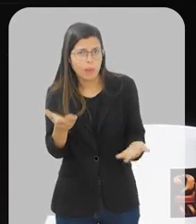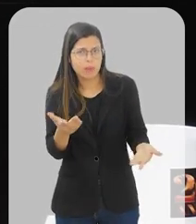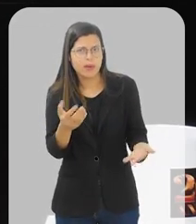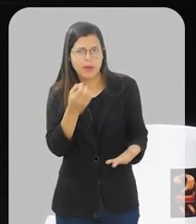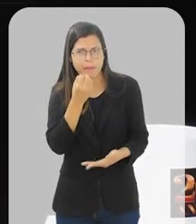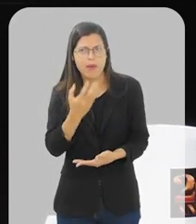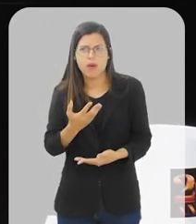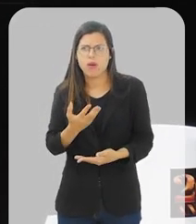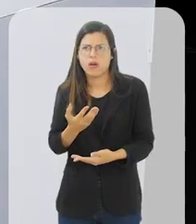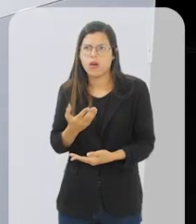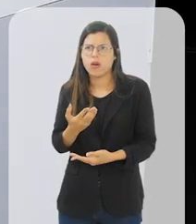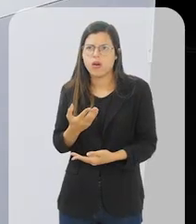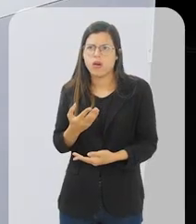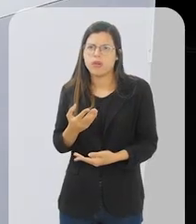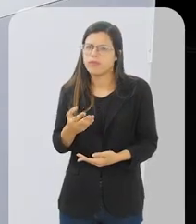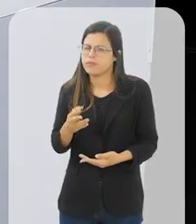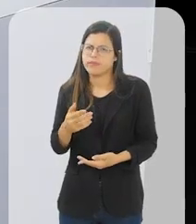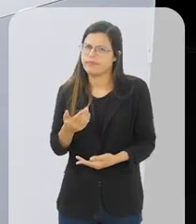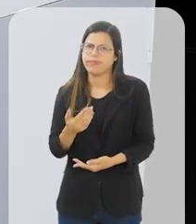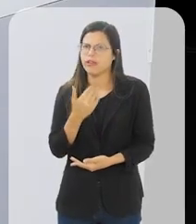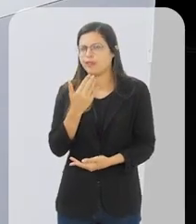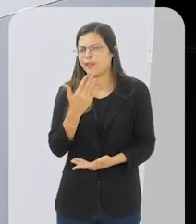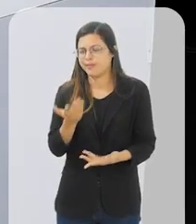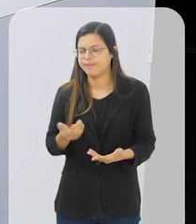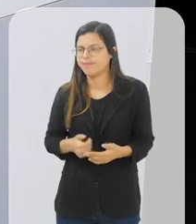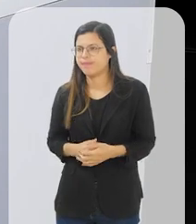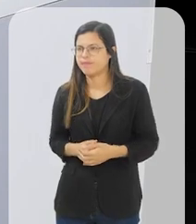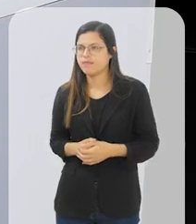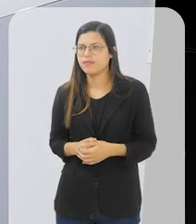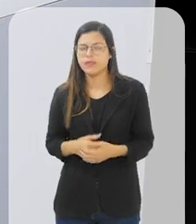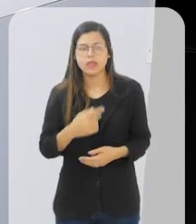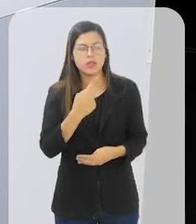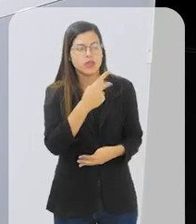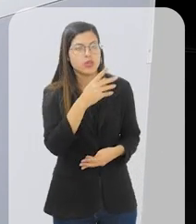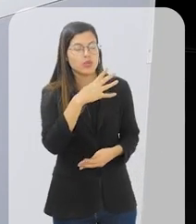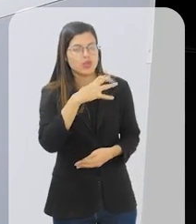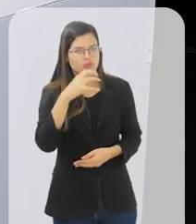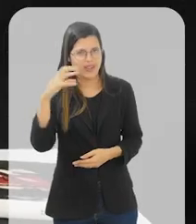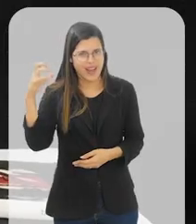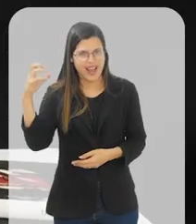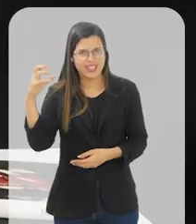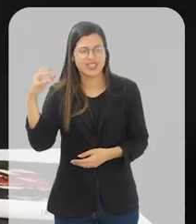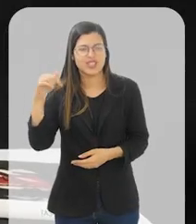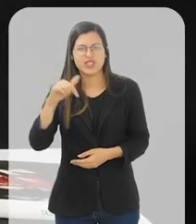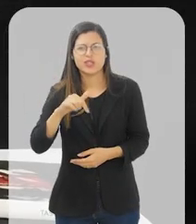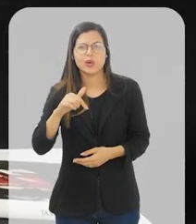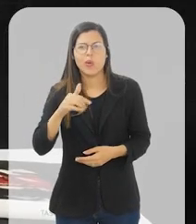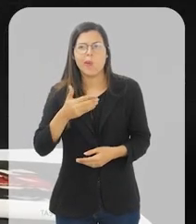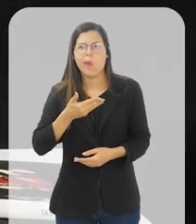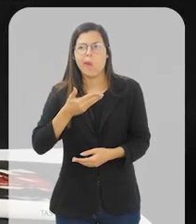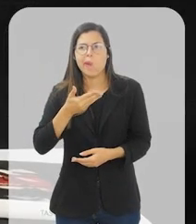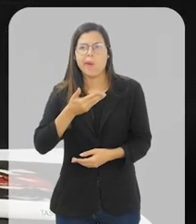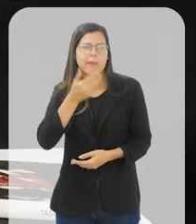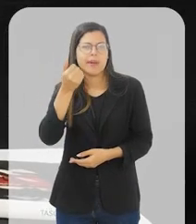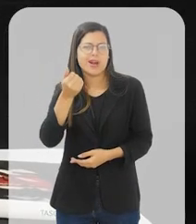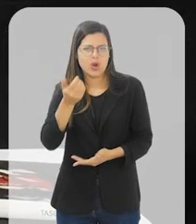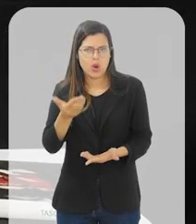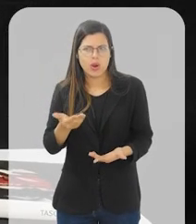Não, Enquanto isso, eles vão ganhando, né? Enquanto isso, eles vão ganhando. Dessas tuas viagens internacionais, qual foi a mais emblemática?